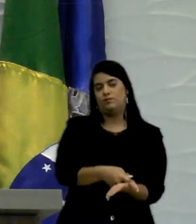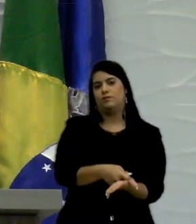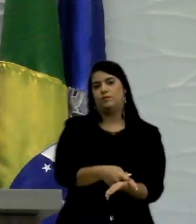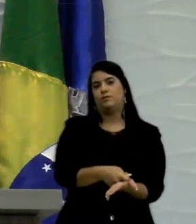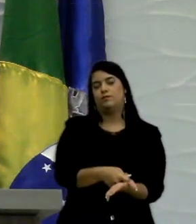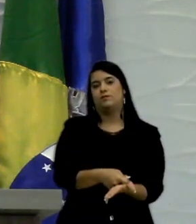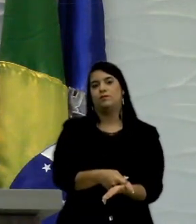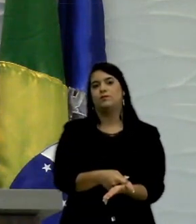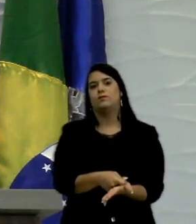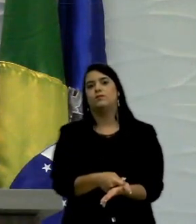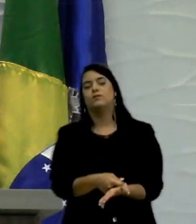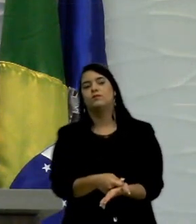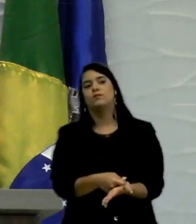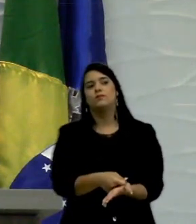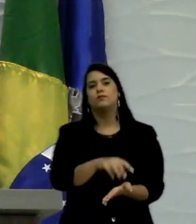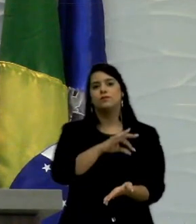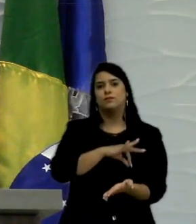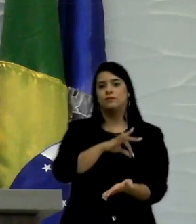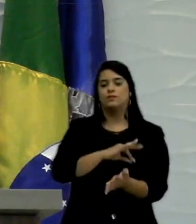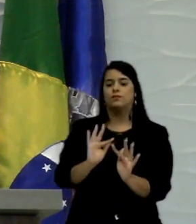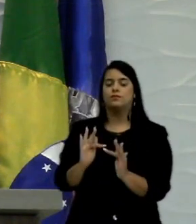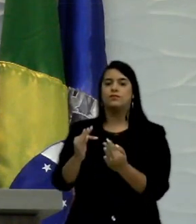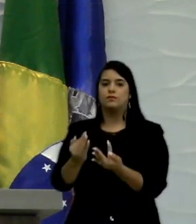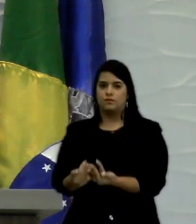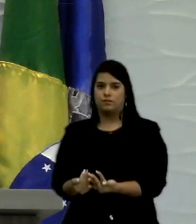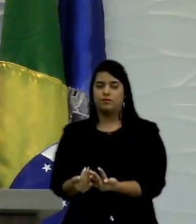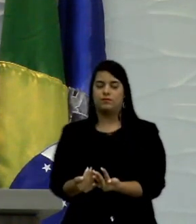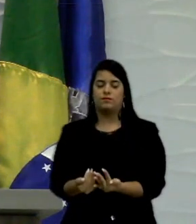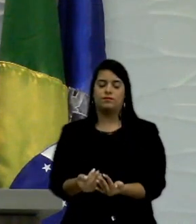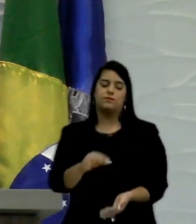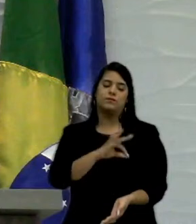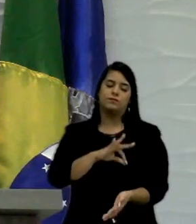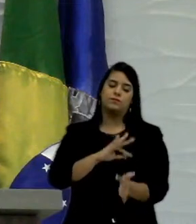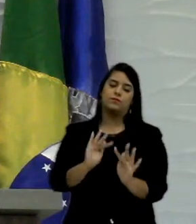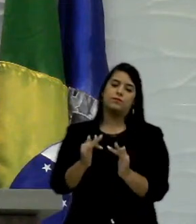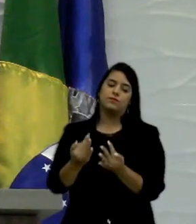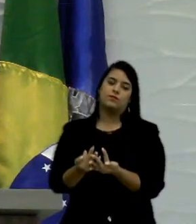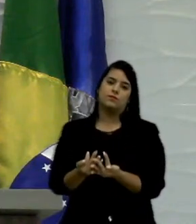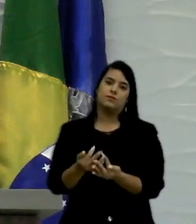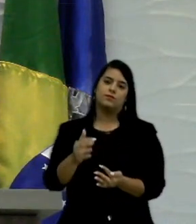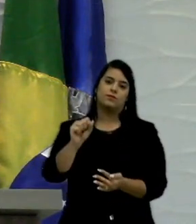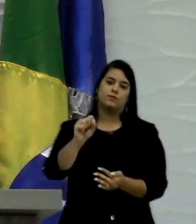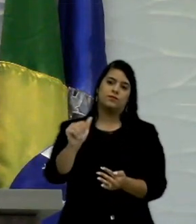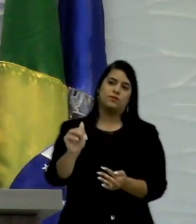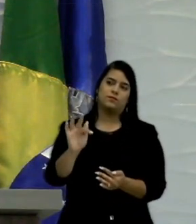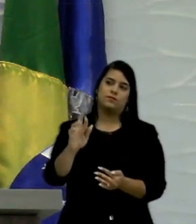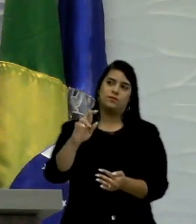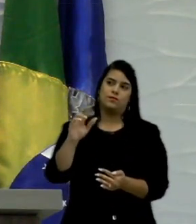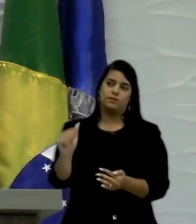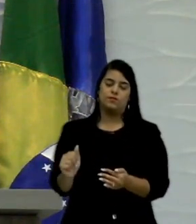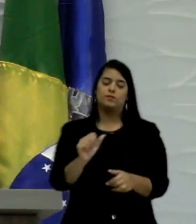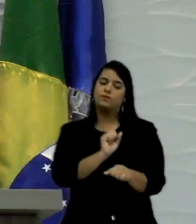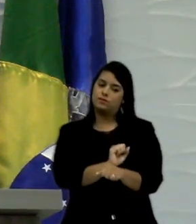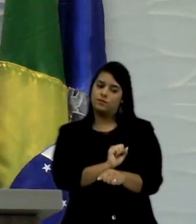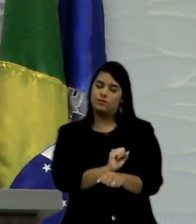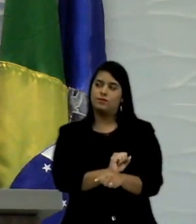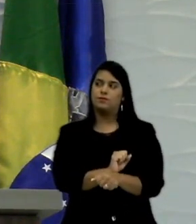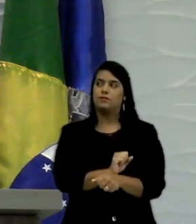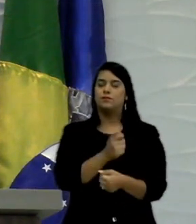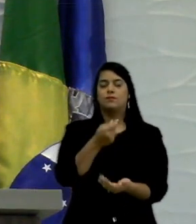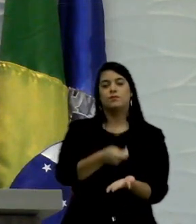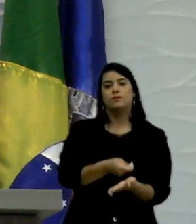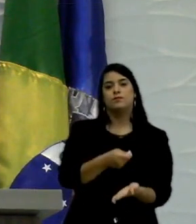onde os agricultores recebem, junto com o Bolsa Família, o programa Garantia Safra. Então vamos aguardar um pouco ainda sobre o